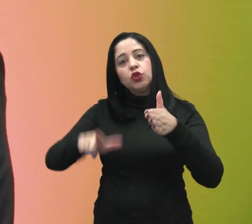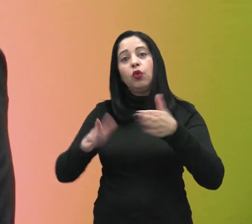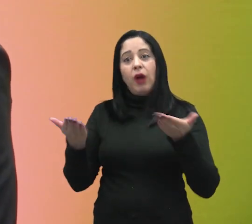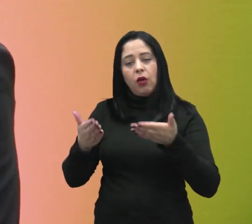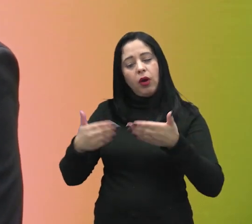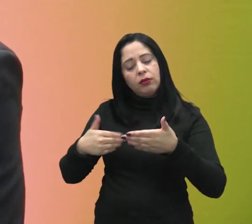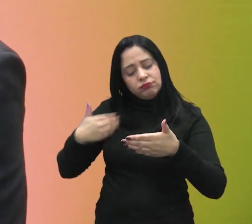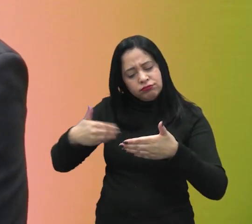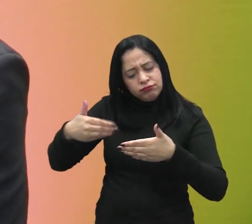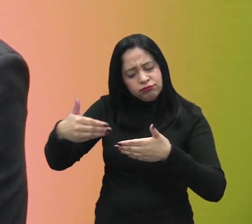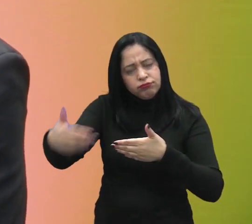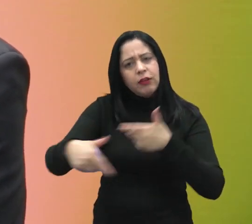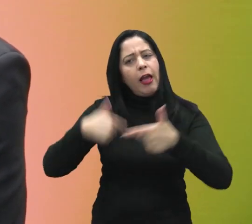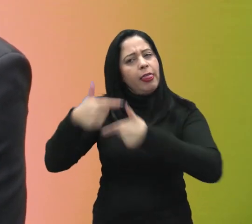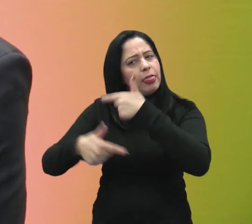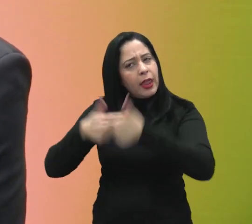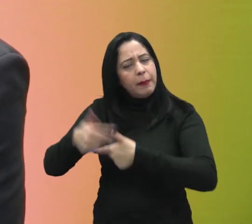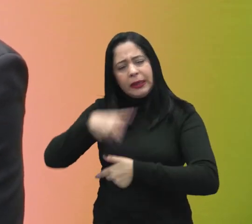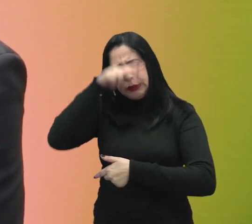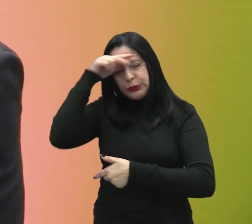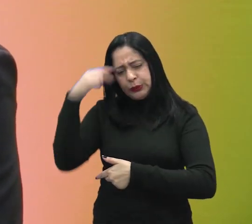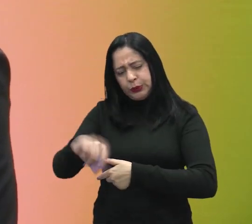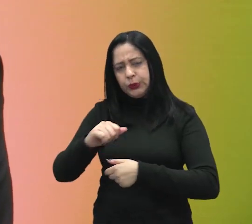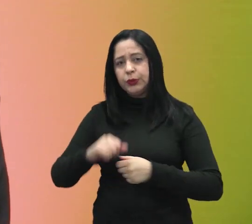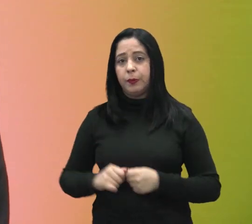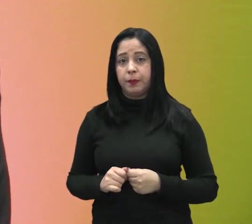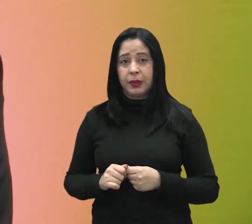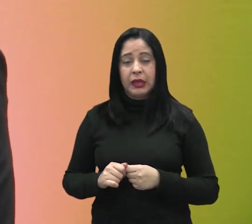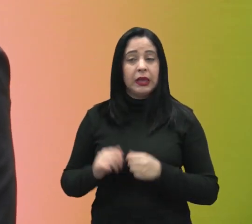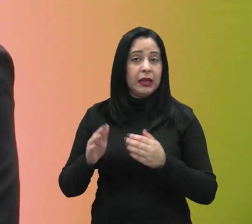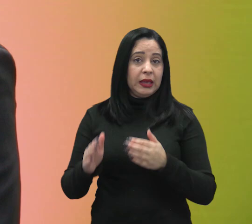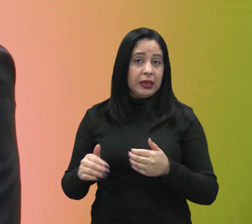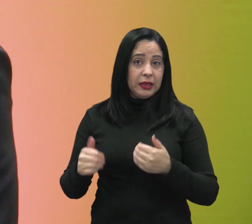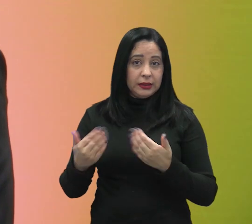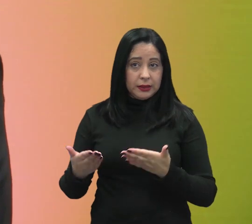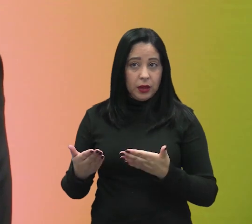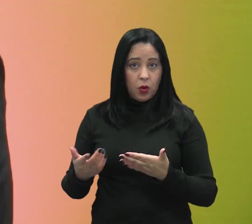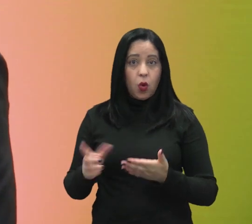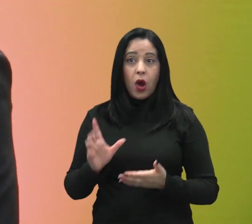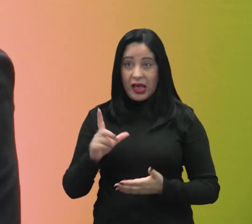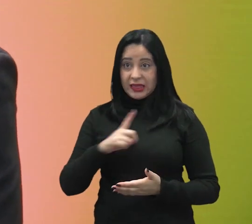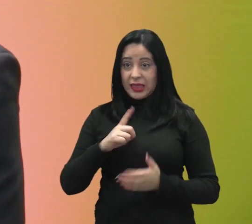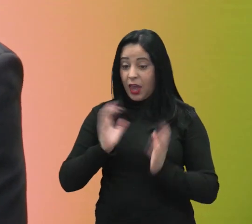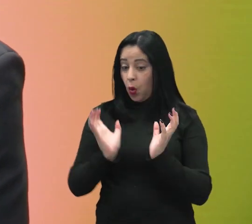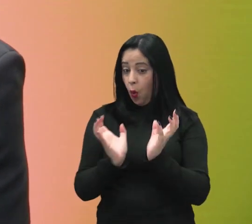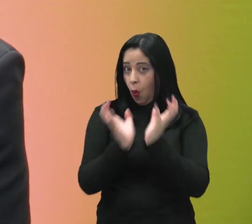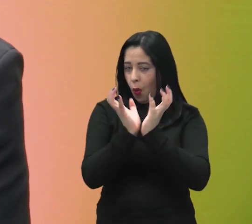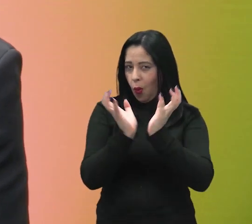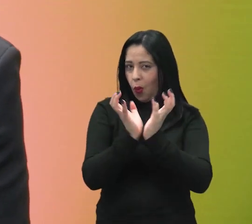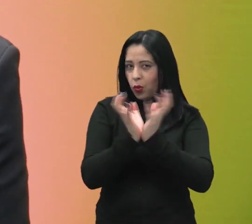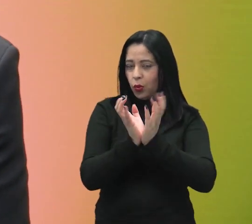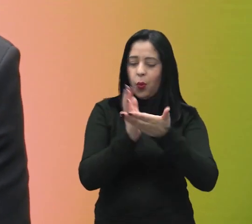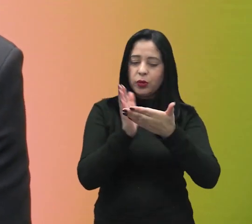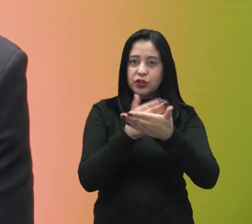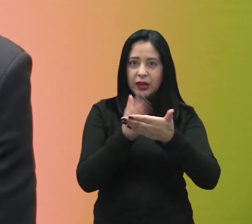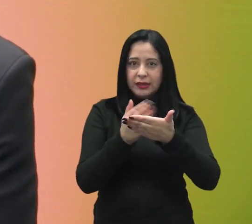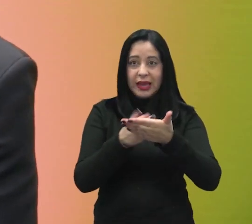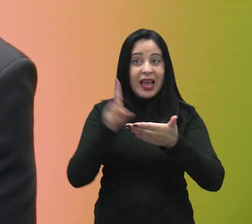bastante. No último período, a gente tem o clube de leitura que acontece na segunda quinta-feira